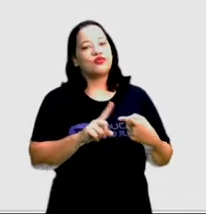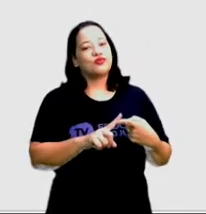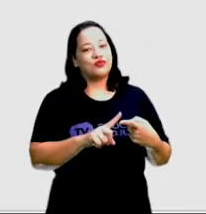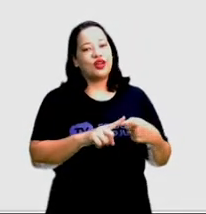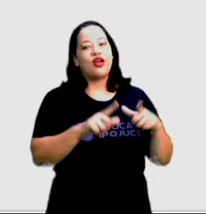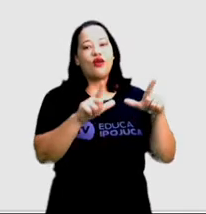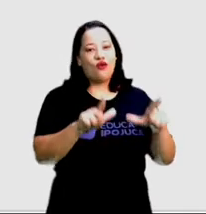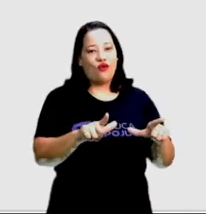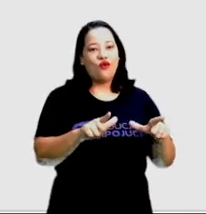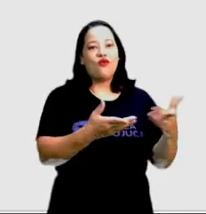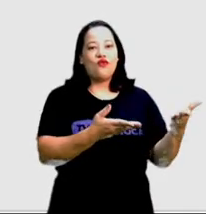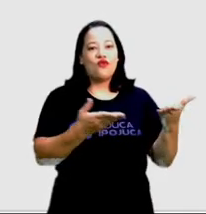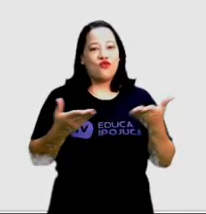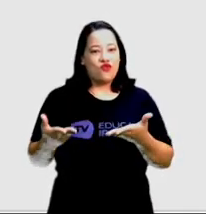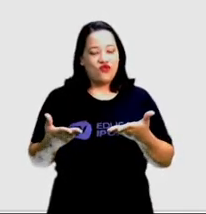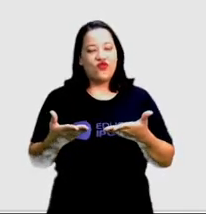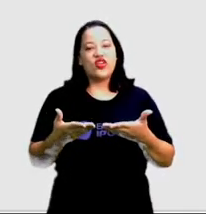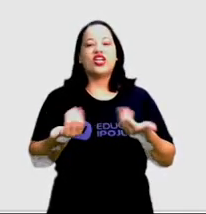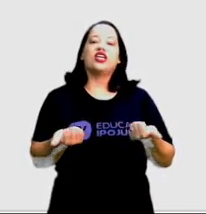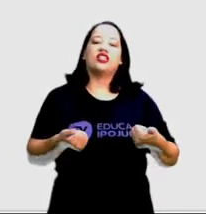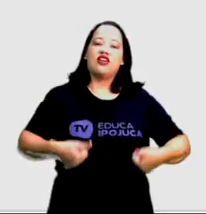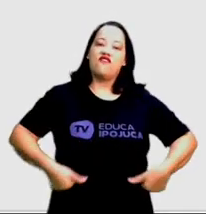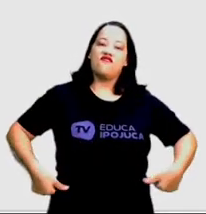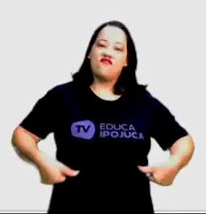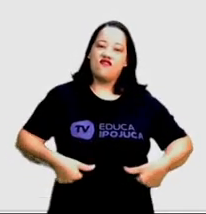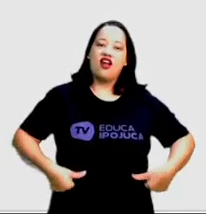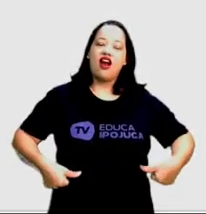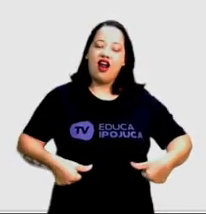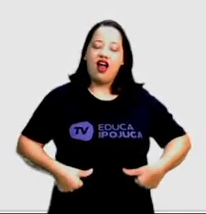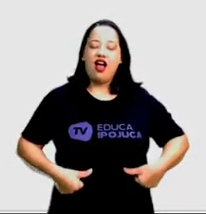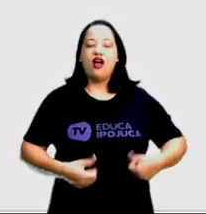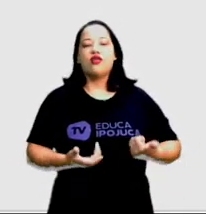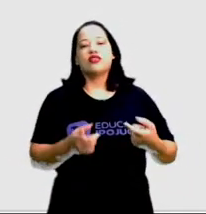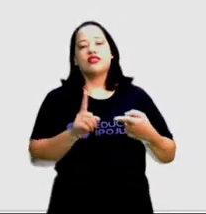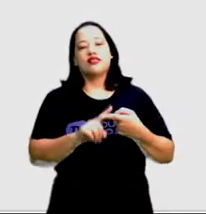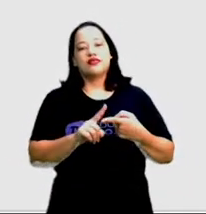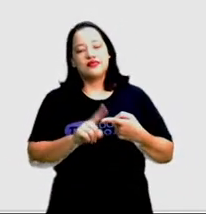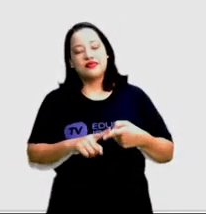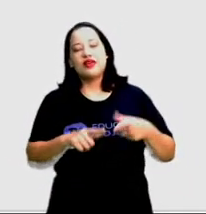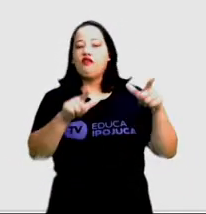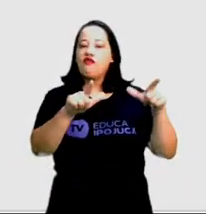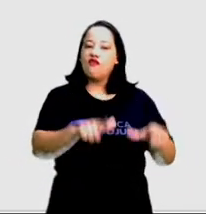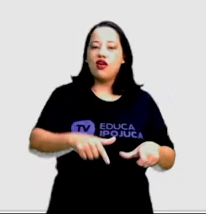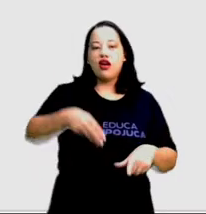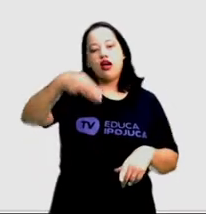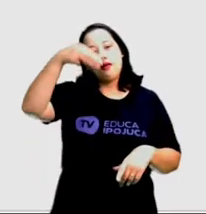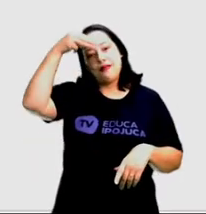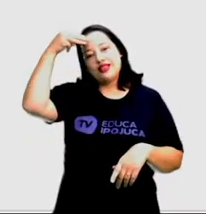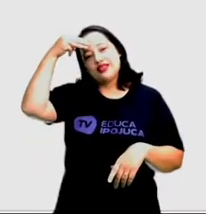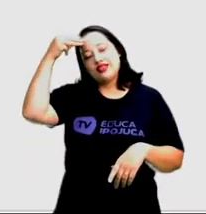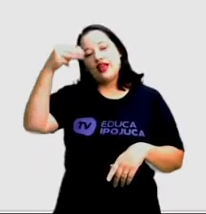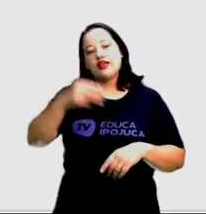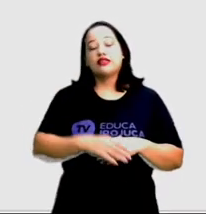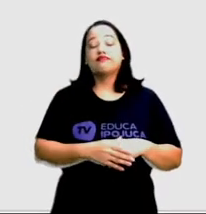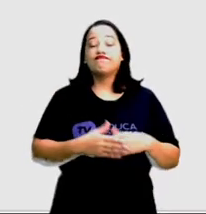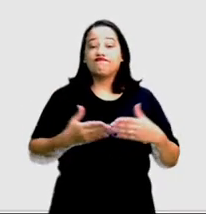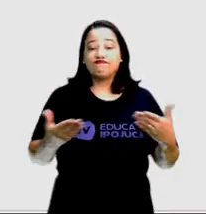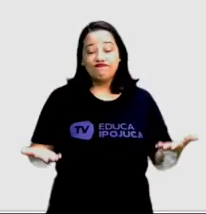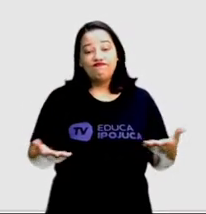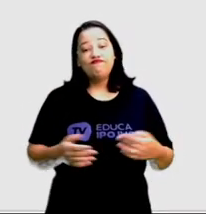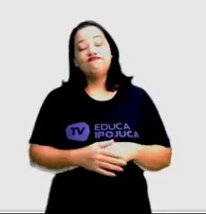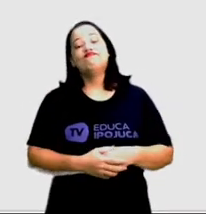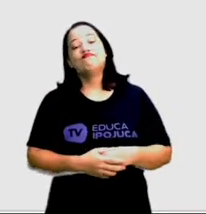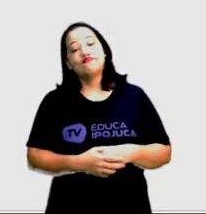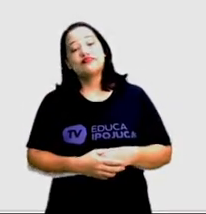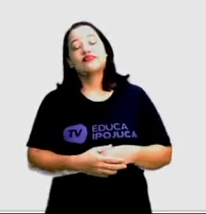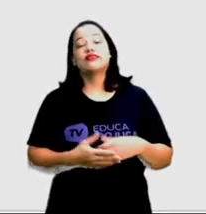convite de chá de fraldas e até convite para batizado. Bom,